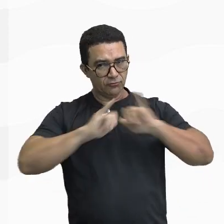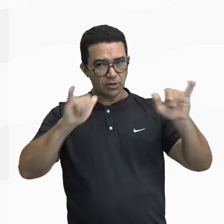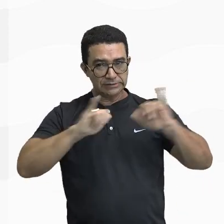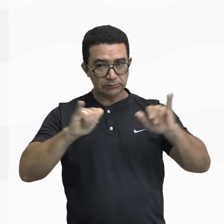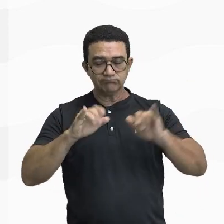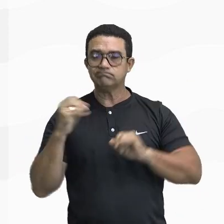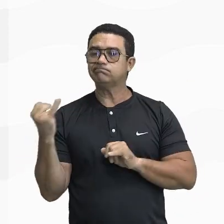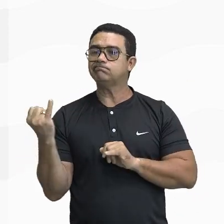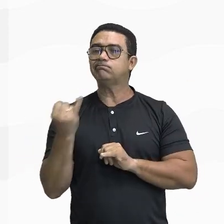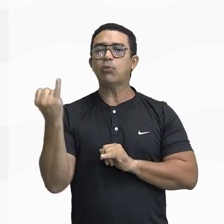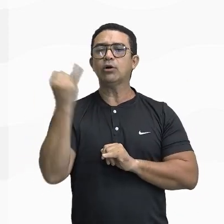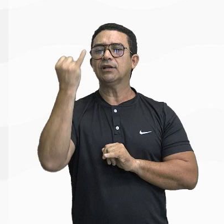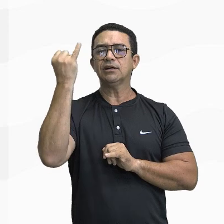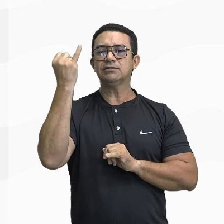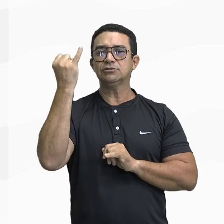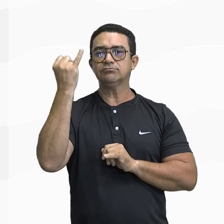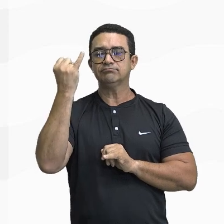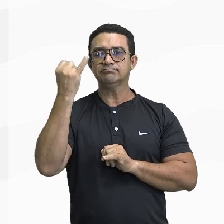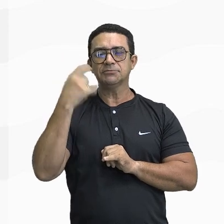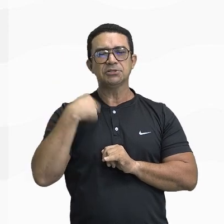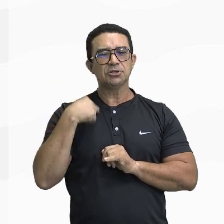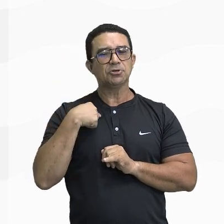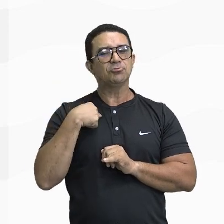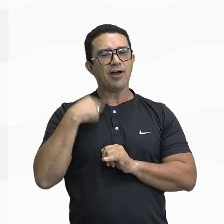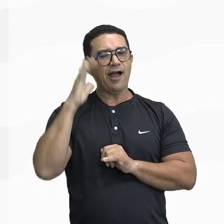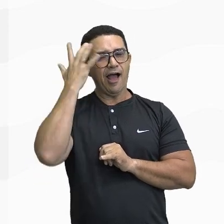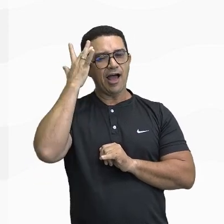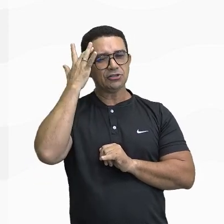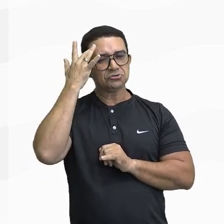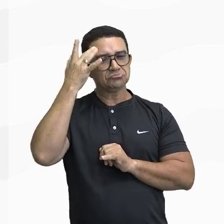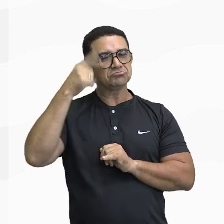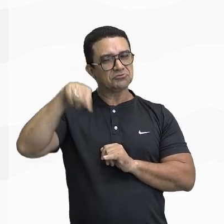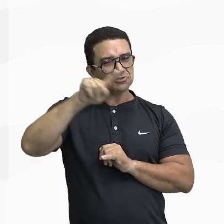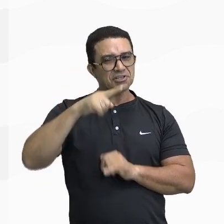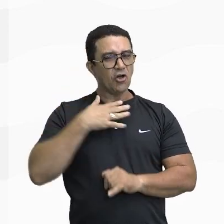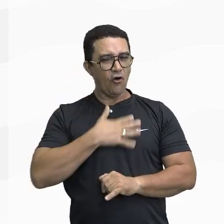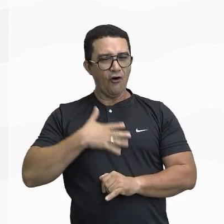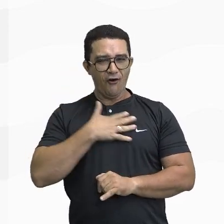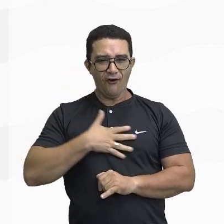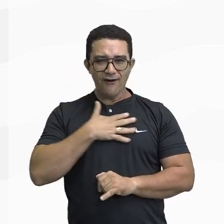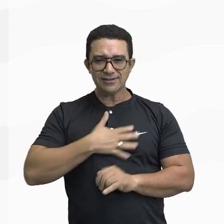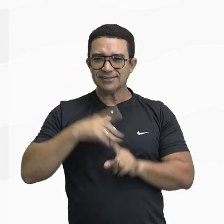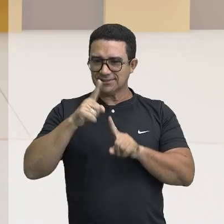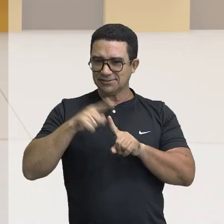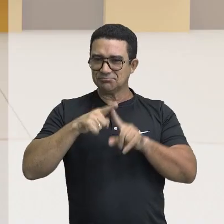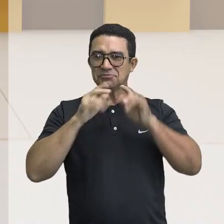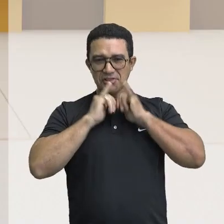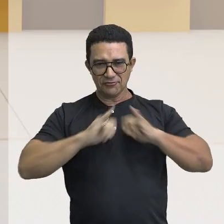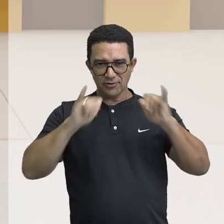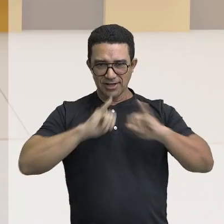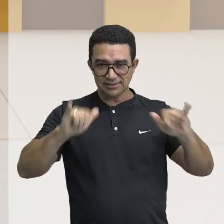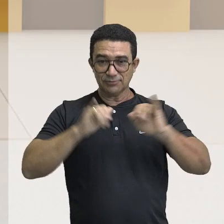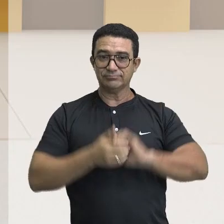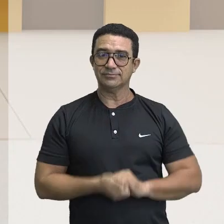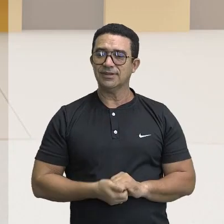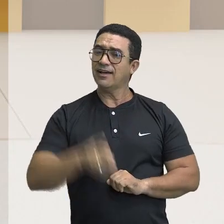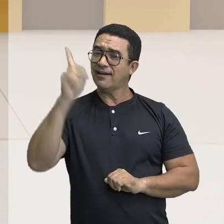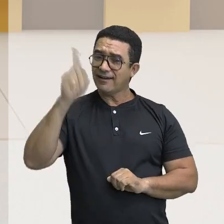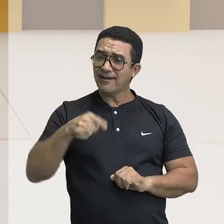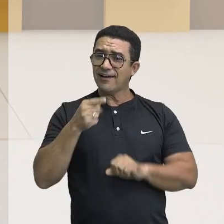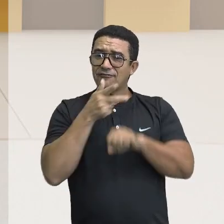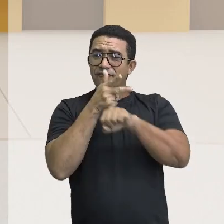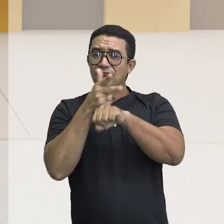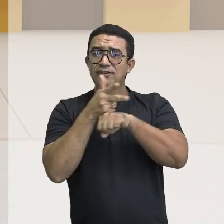importante, professora Manuela, e eu tenho certeza que você gosta muito desse tipo de divulgação, são os